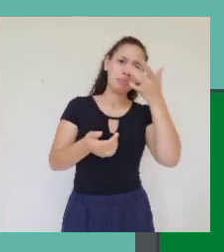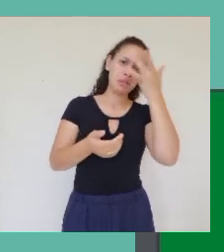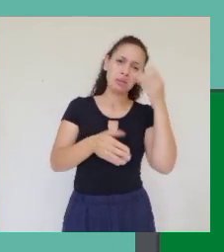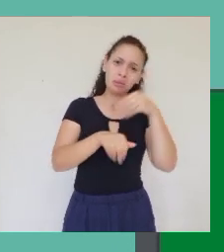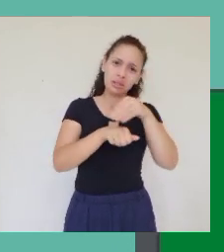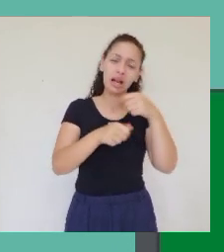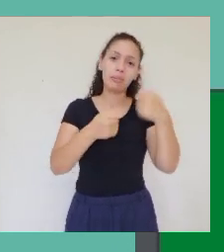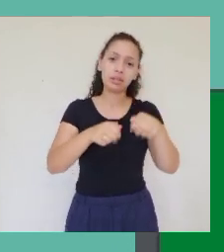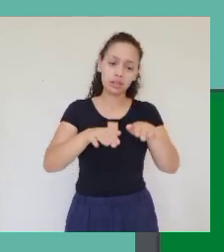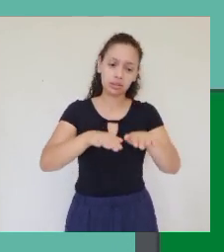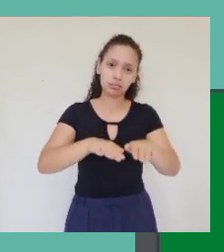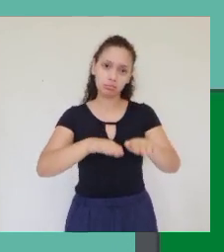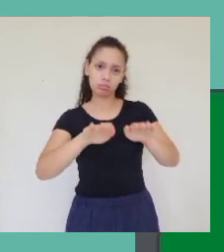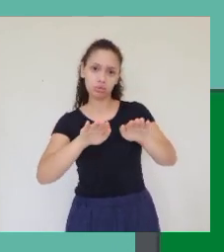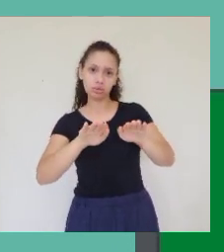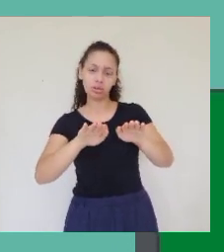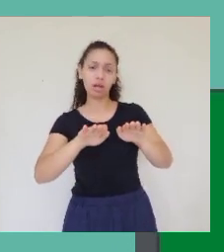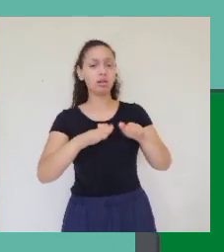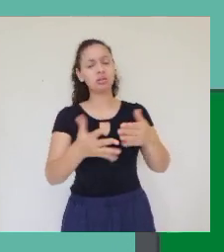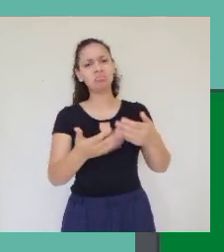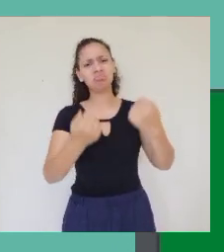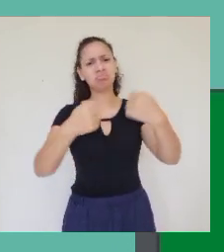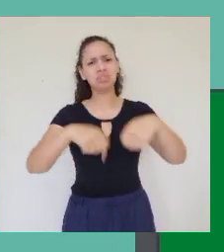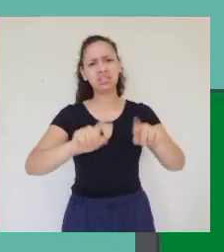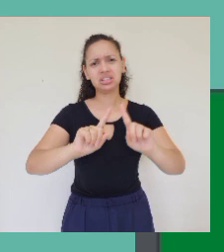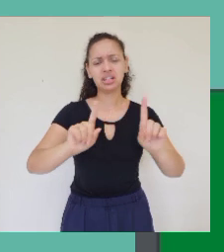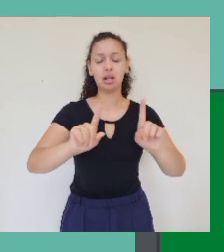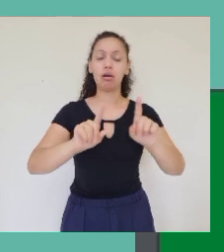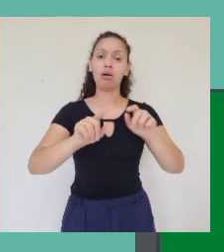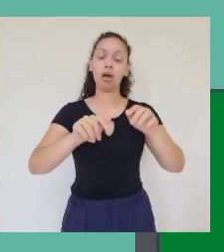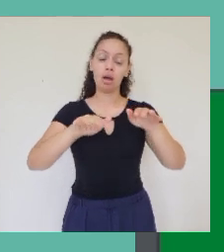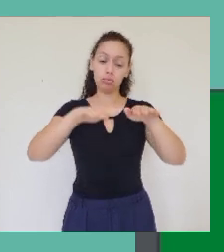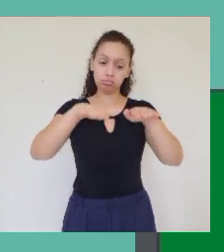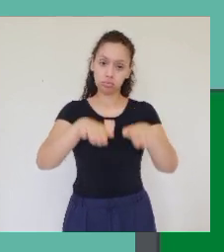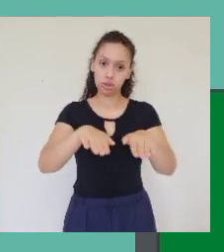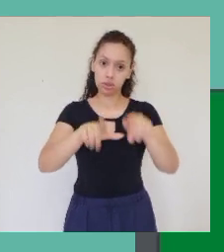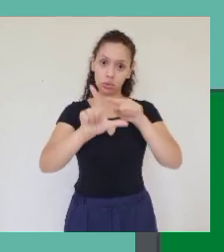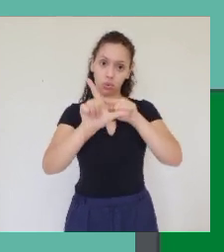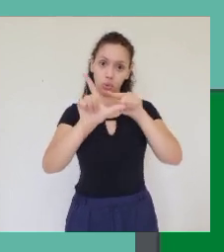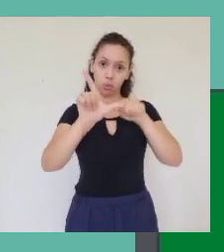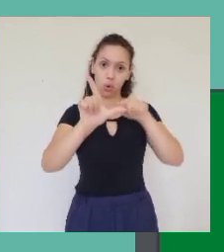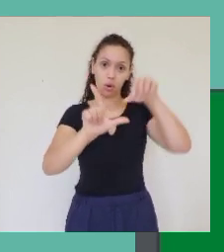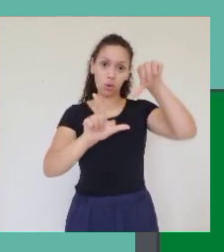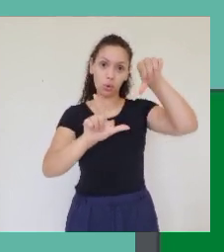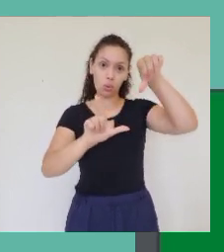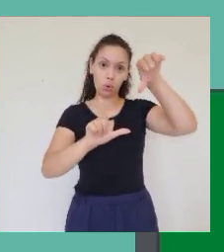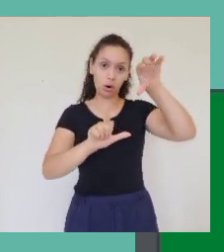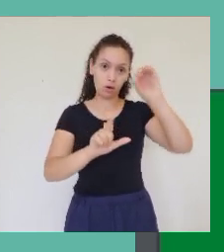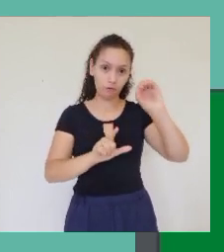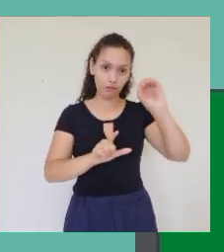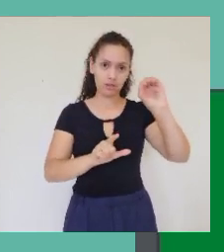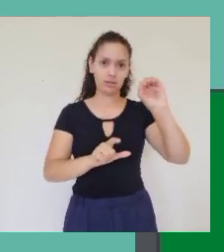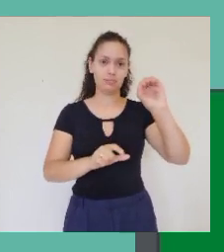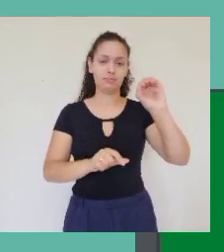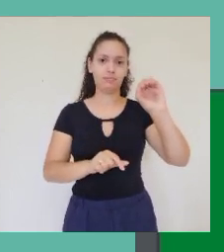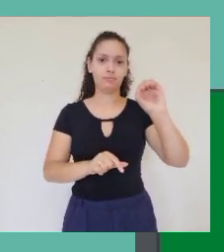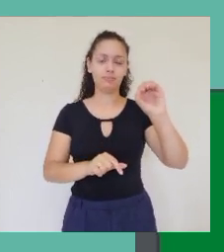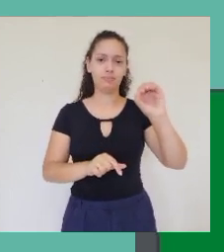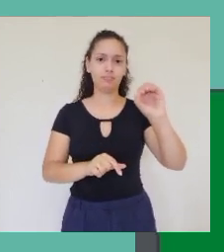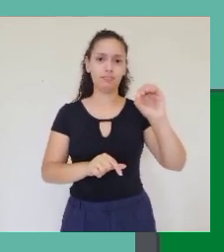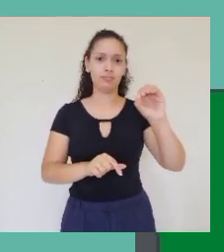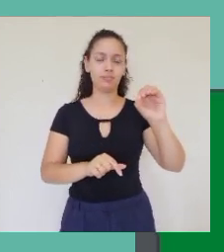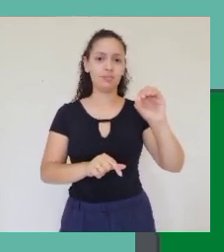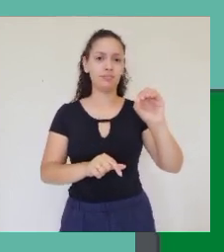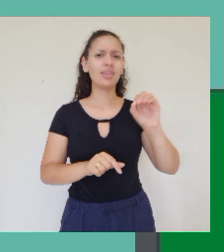tá? Pés apoiados a 90 graus, tá bom? Esse indivíduo aqui, ele ainda poderia estar com as